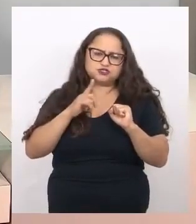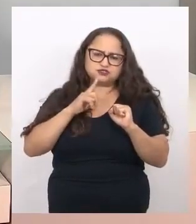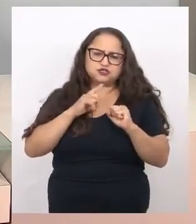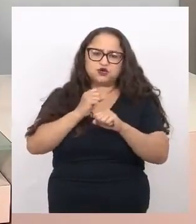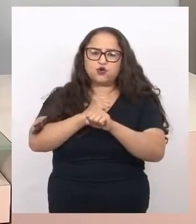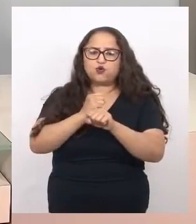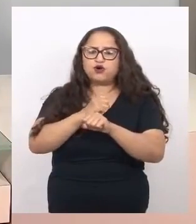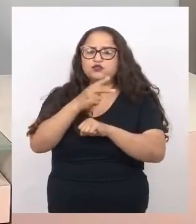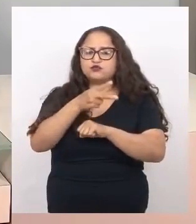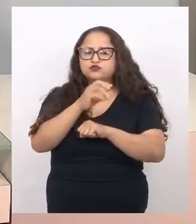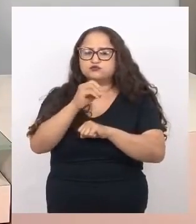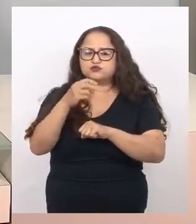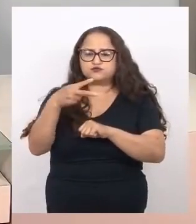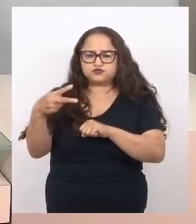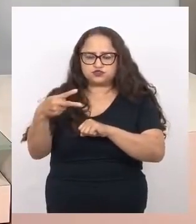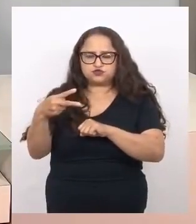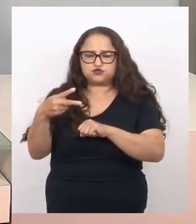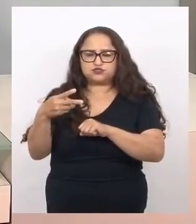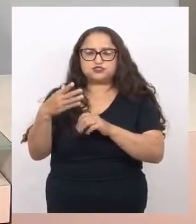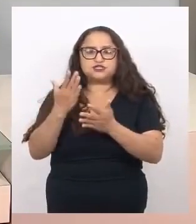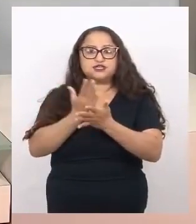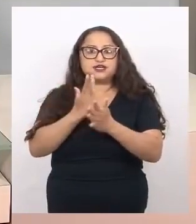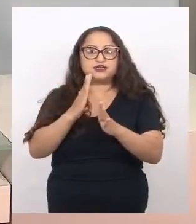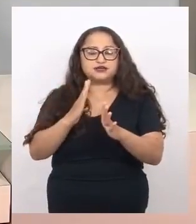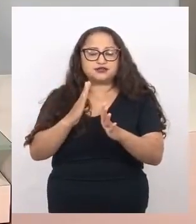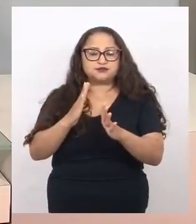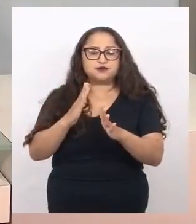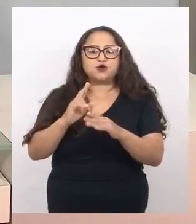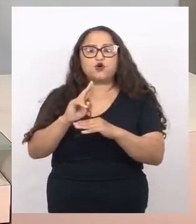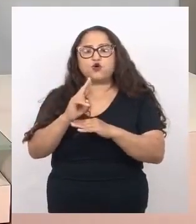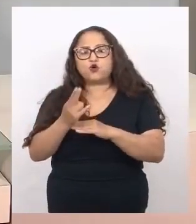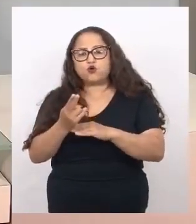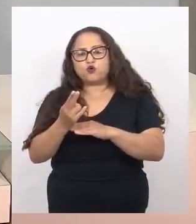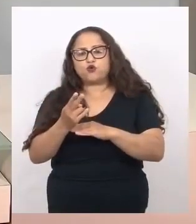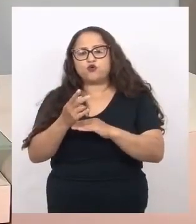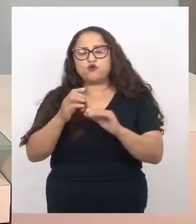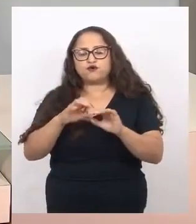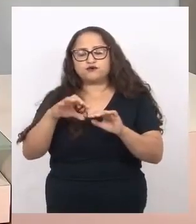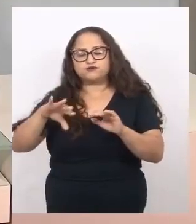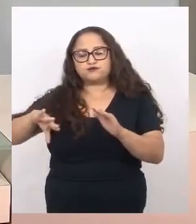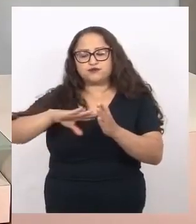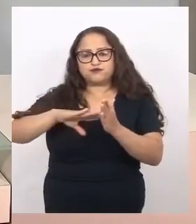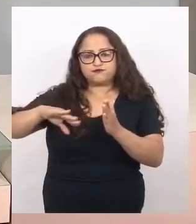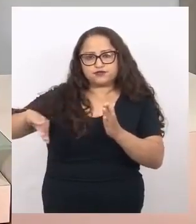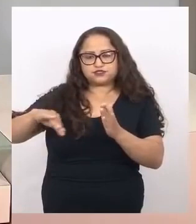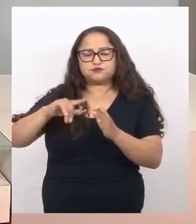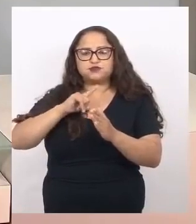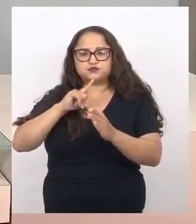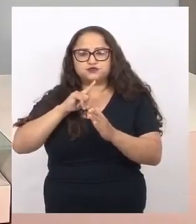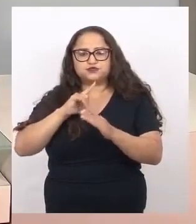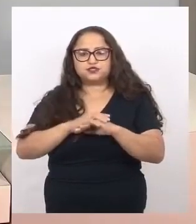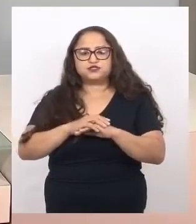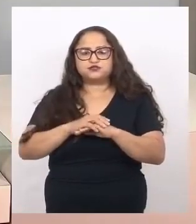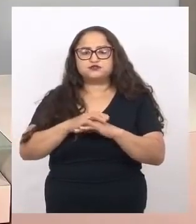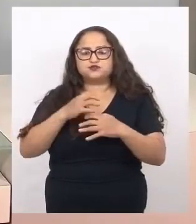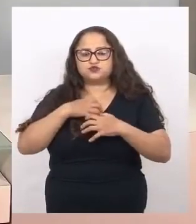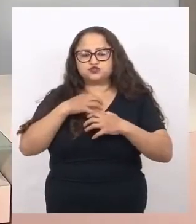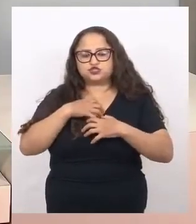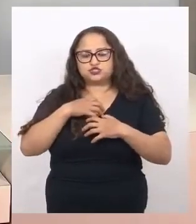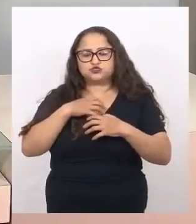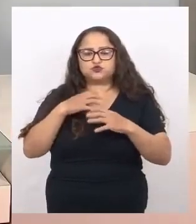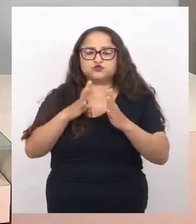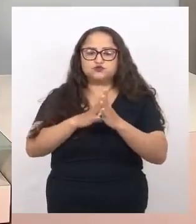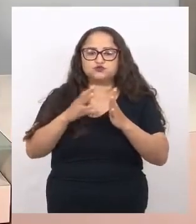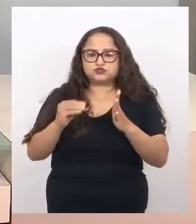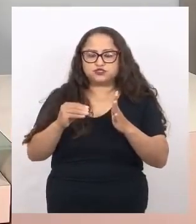2022 e fazer a cessação ou já o afastamento desses docentes de acordo com essas mudanças de módulo, para que não tenha que